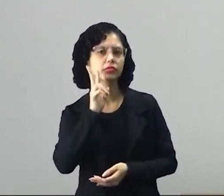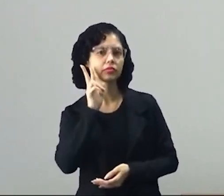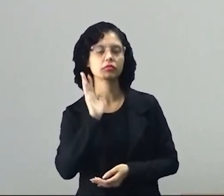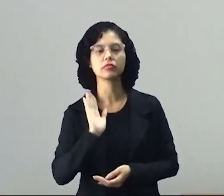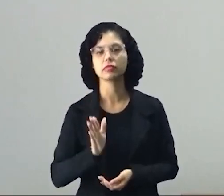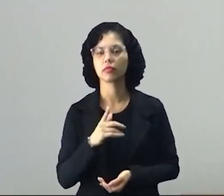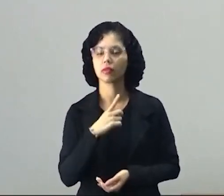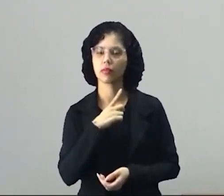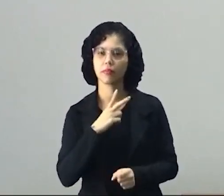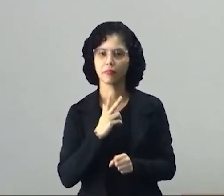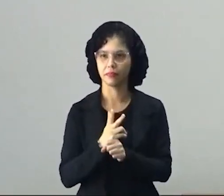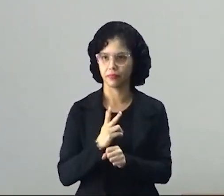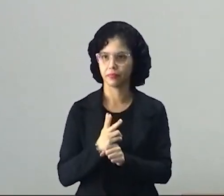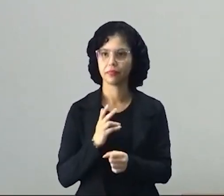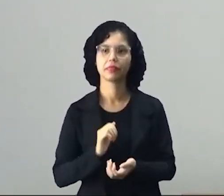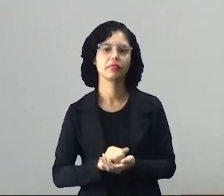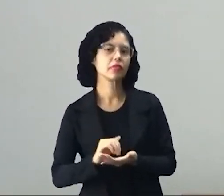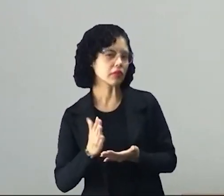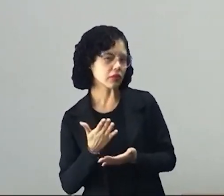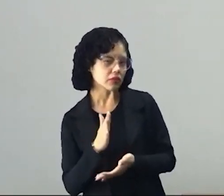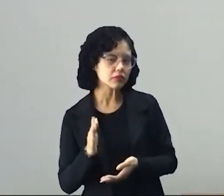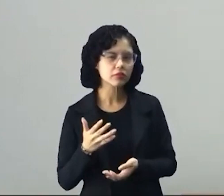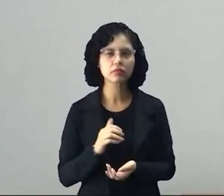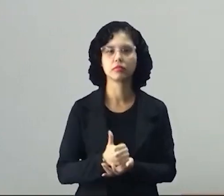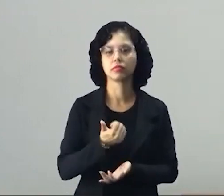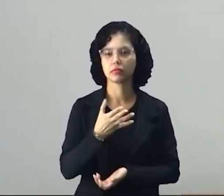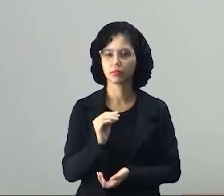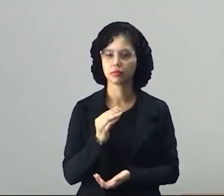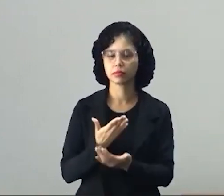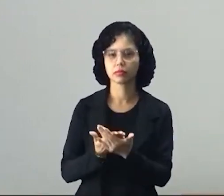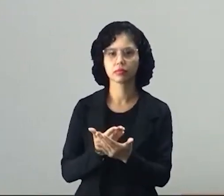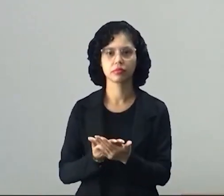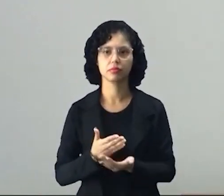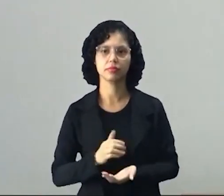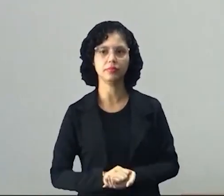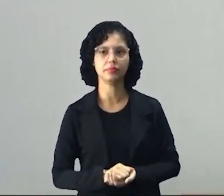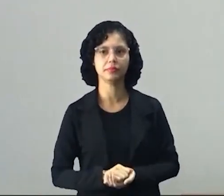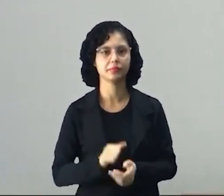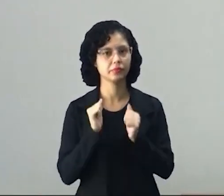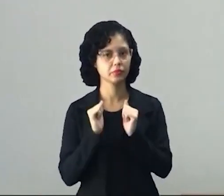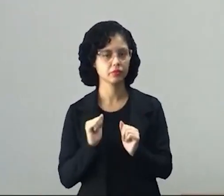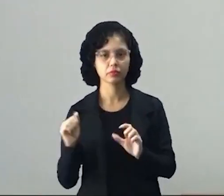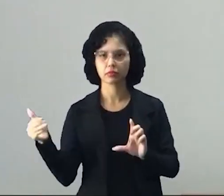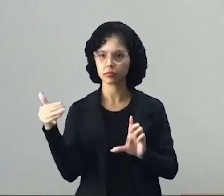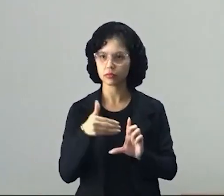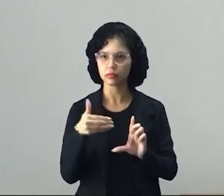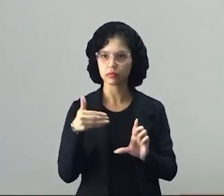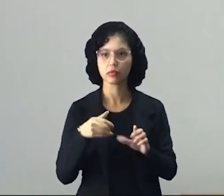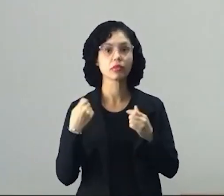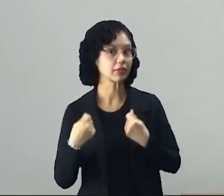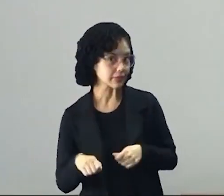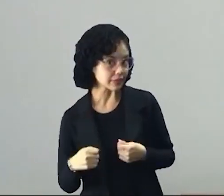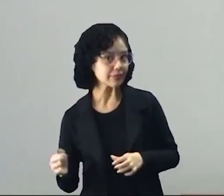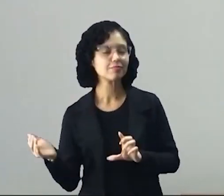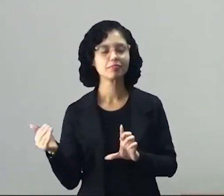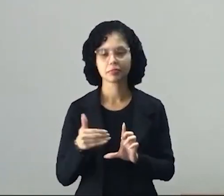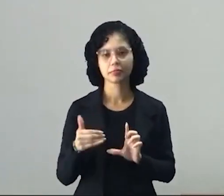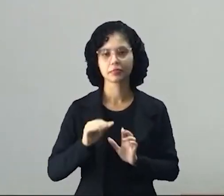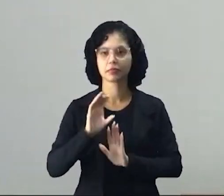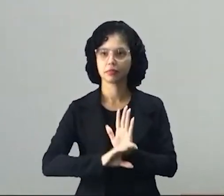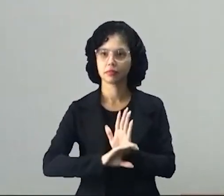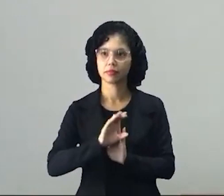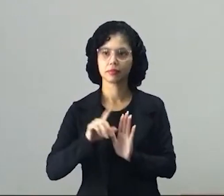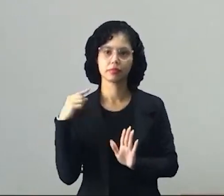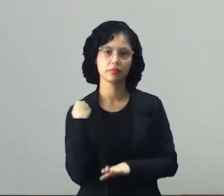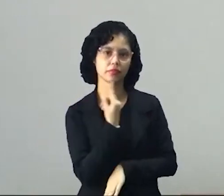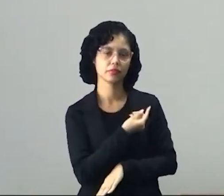já tem aí gravado praticamente já 10 aulas. Vocês podem acessar e devem acessar os conteúdos